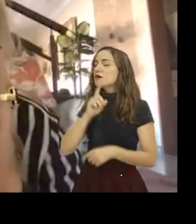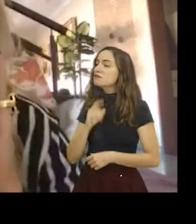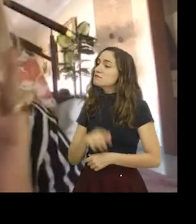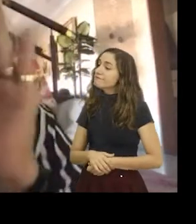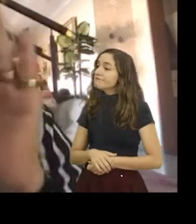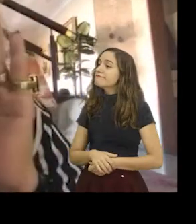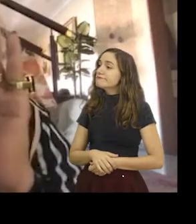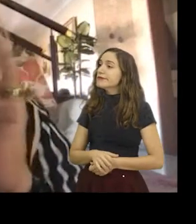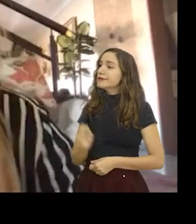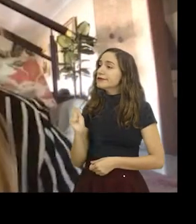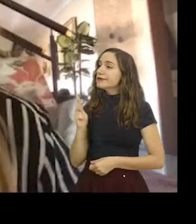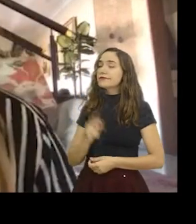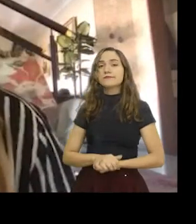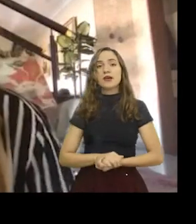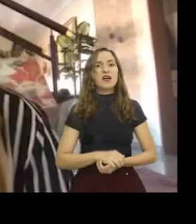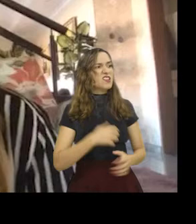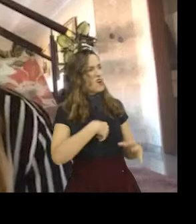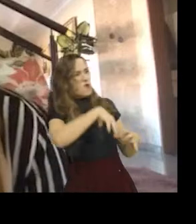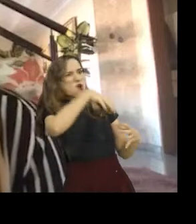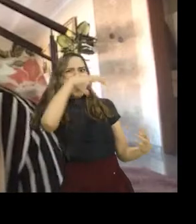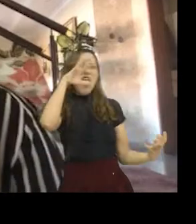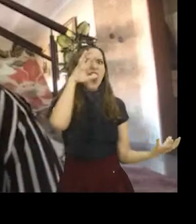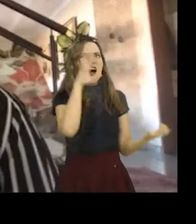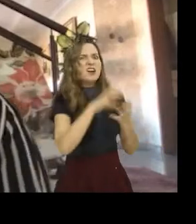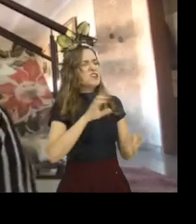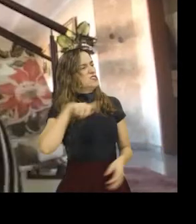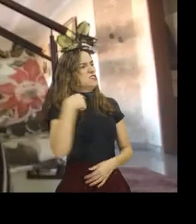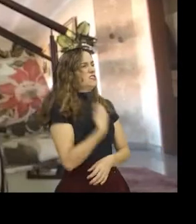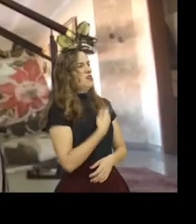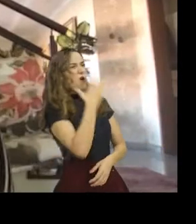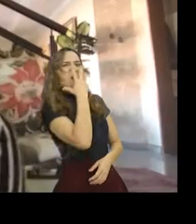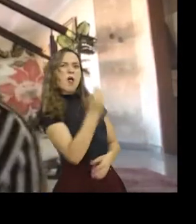"Sou um lobo!" Chapeuzinho deu risada.